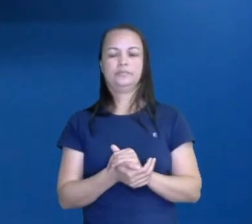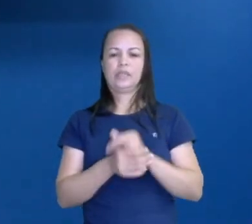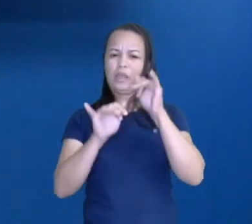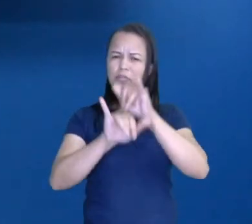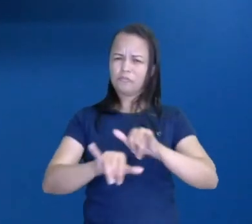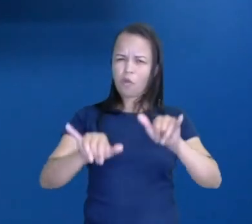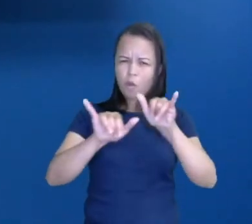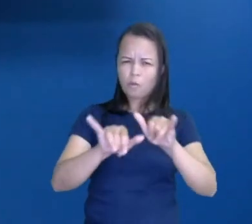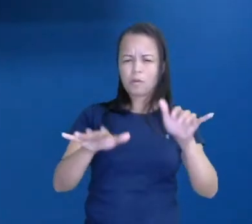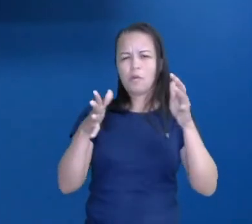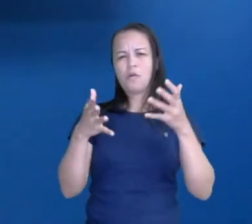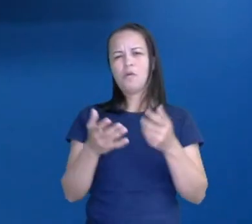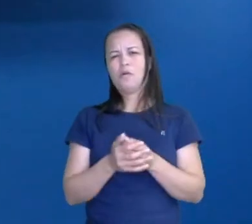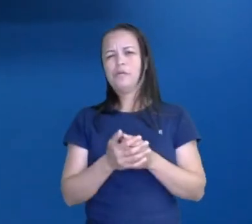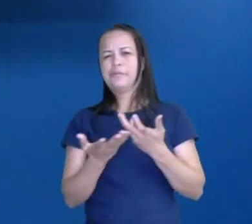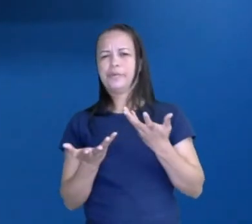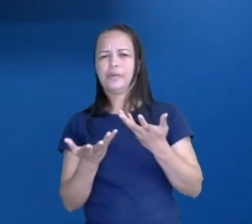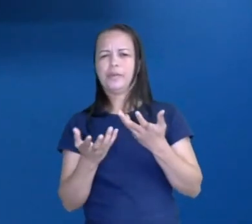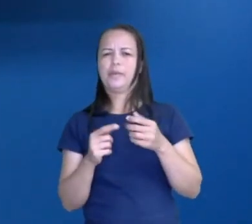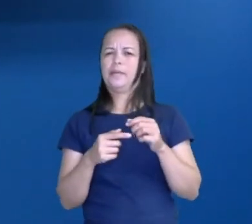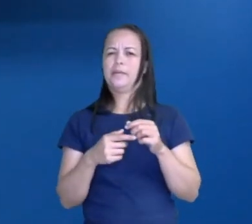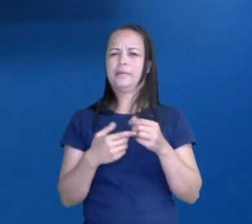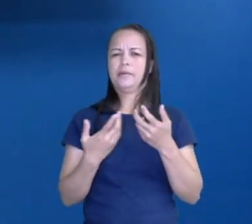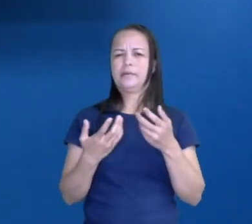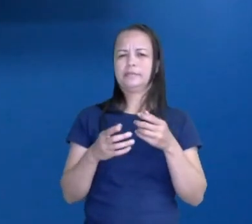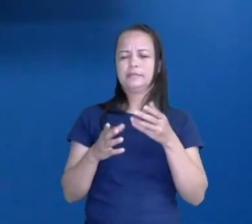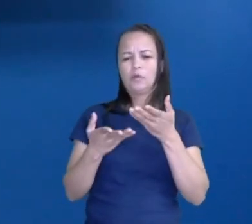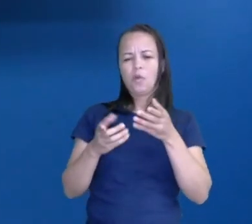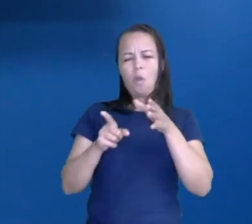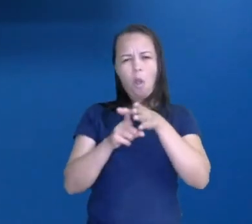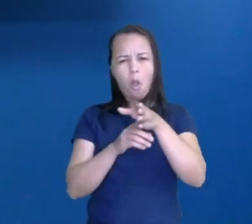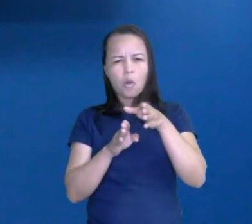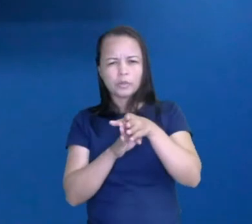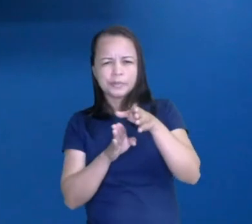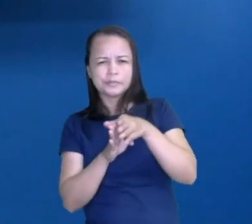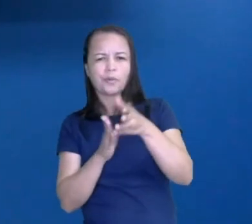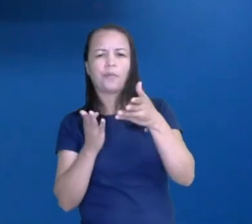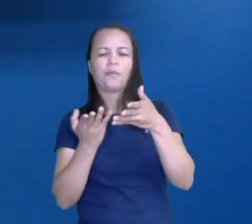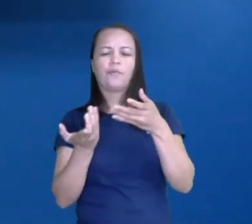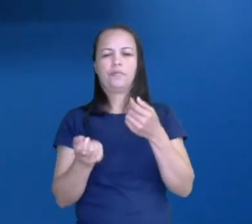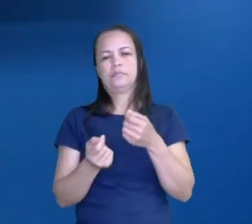Informou, edital, manual, né? Orientou, né?